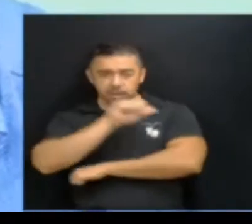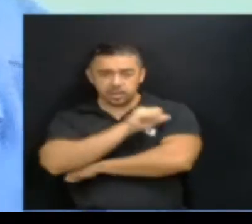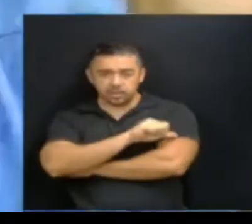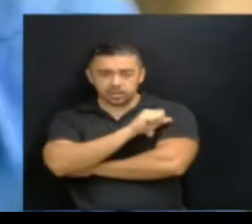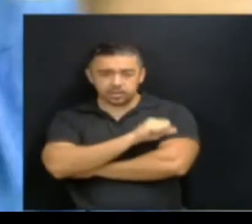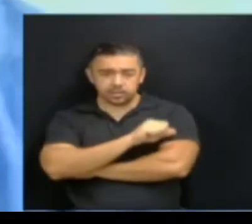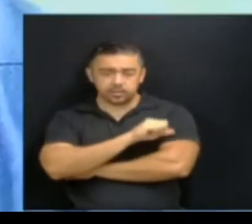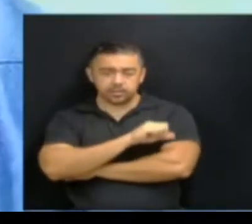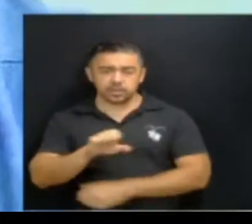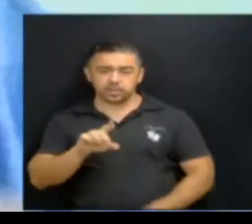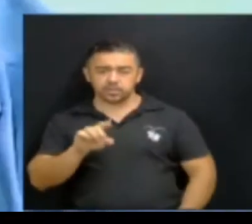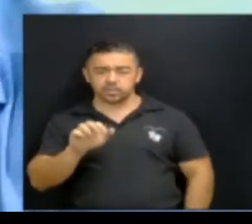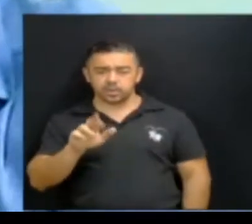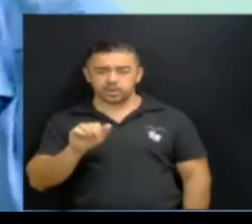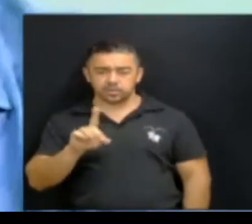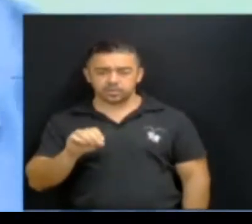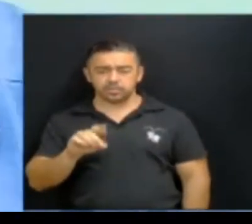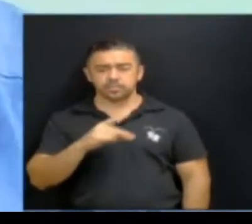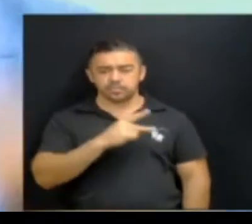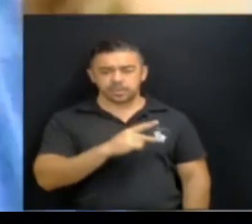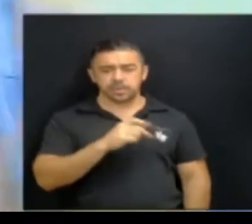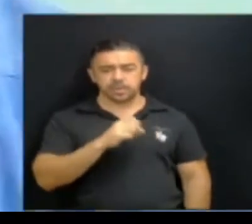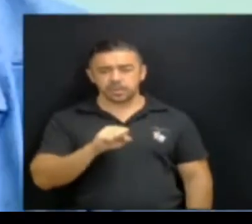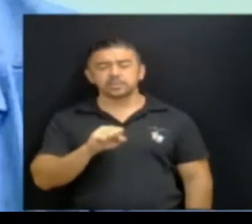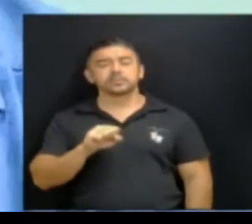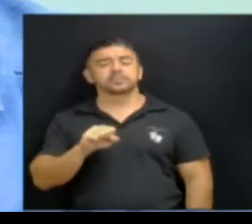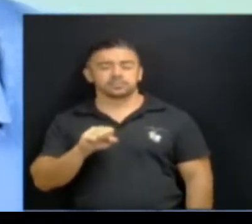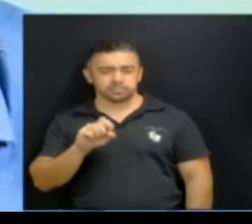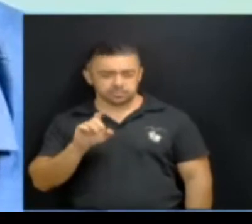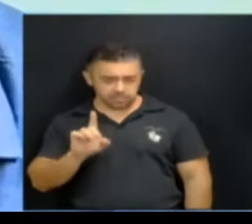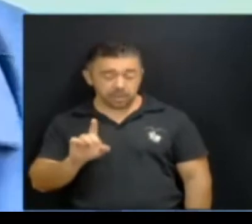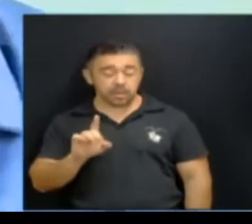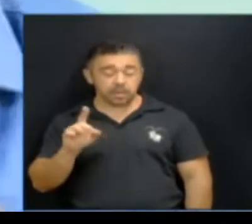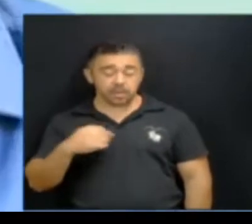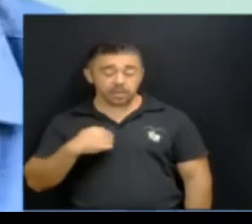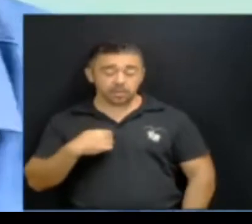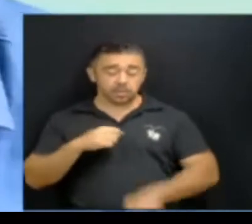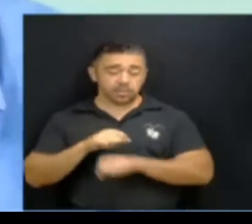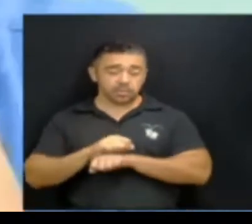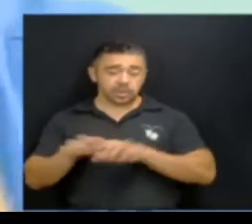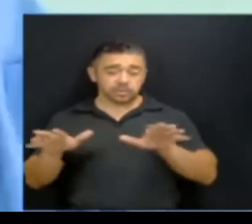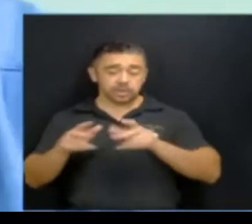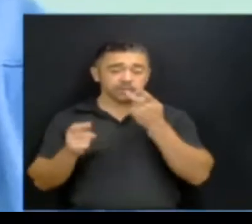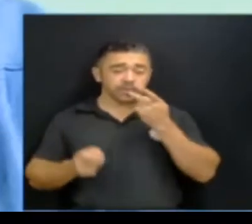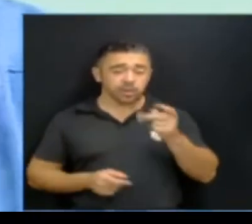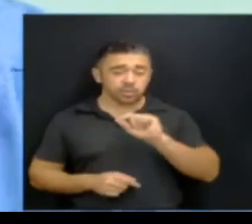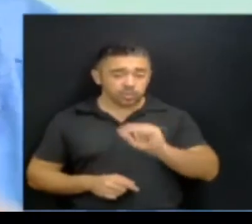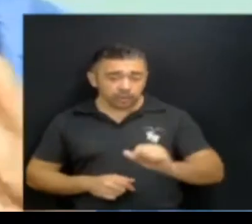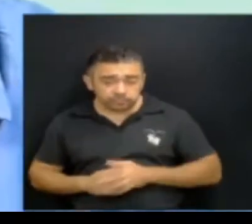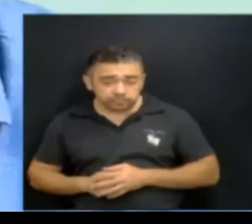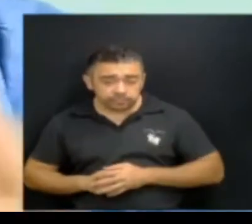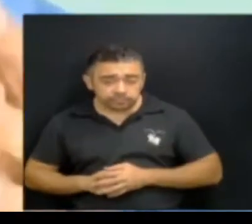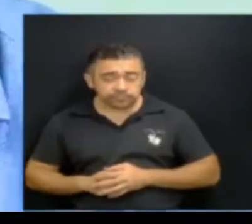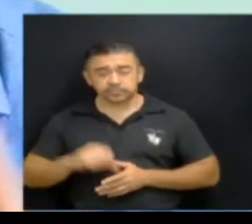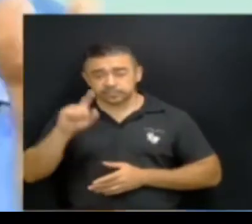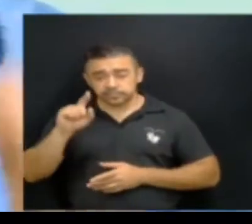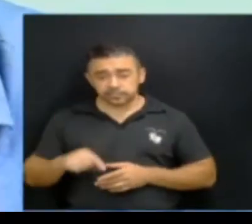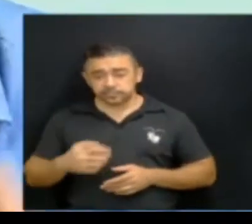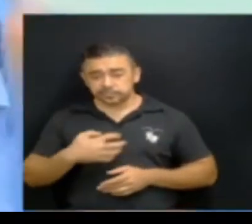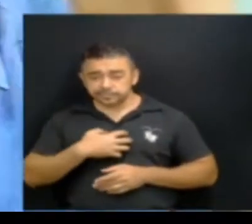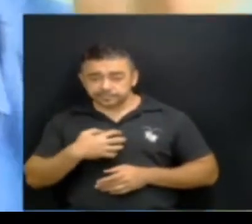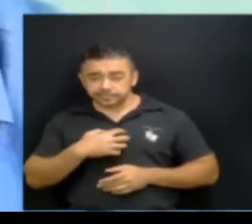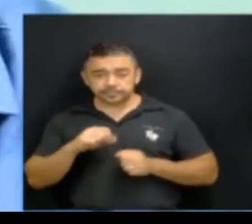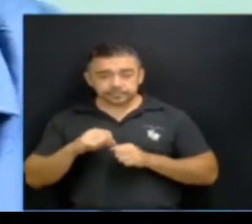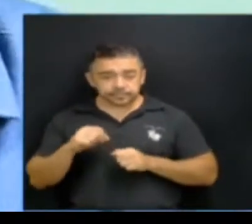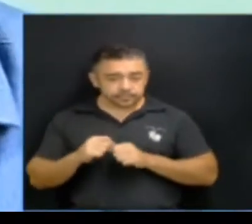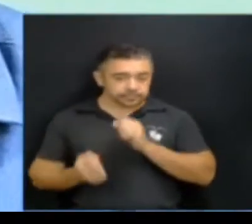o Eduardo Paes, do PSD, partido do governador, que eu compartilhei nas minhas redes, que ele fala que é um modo de como criar